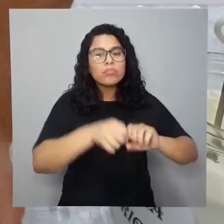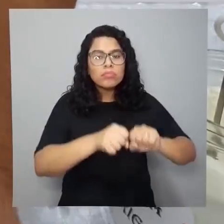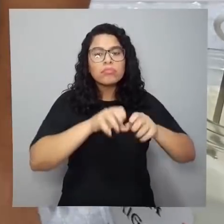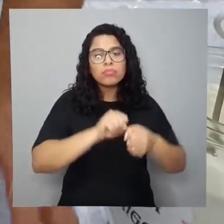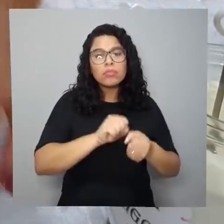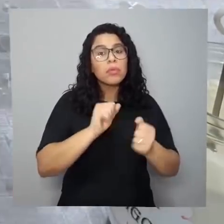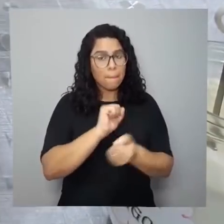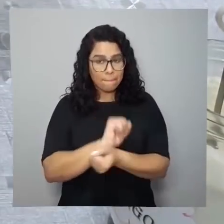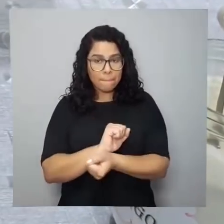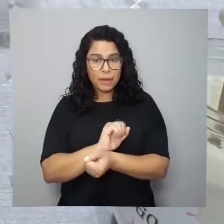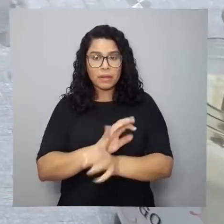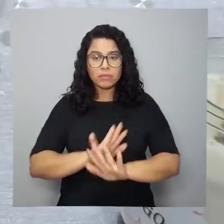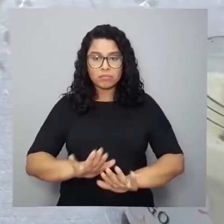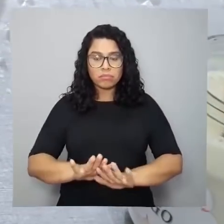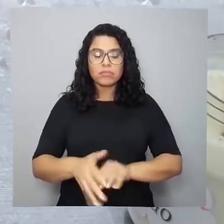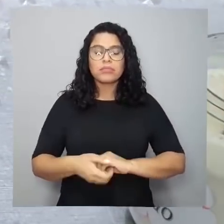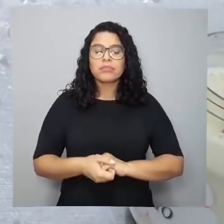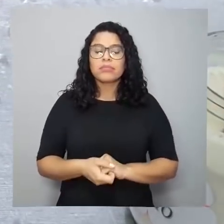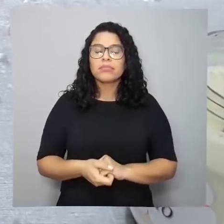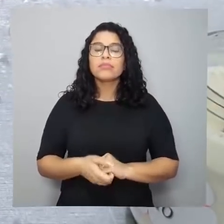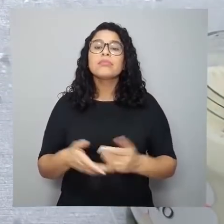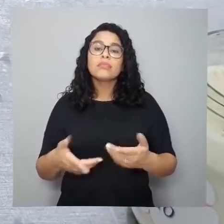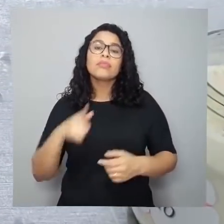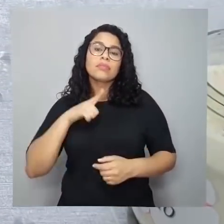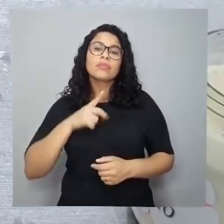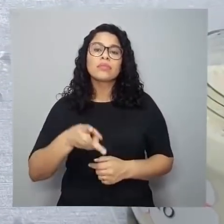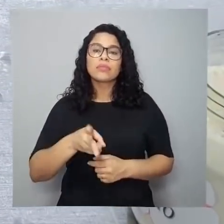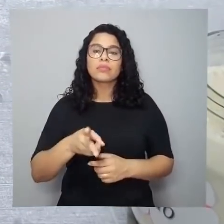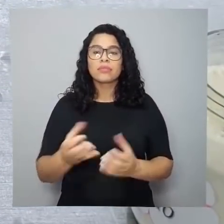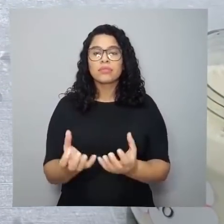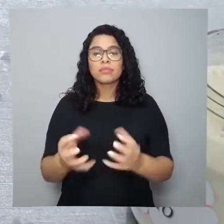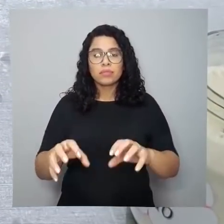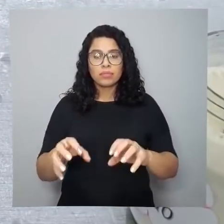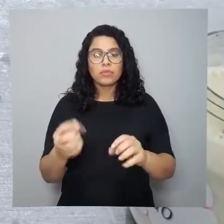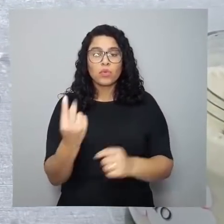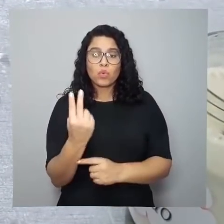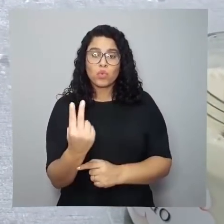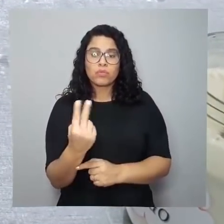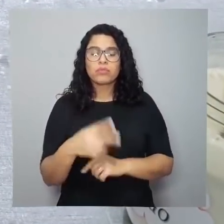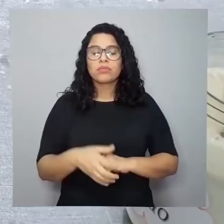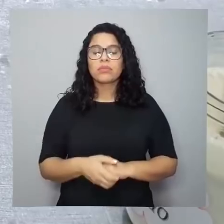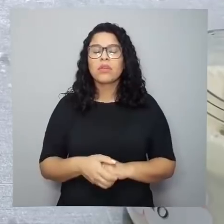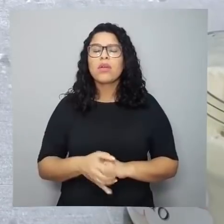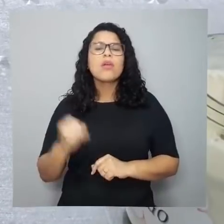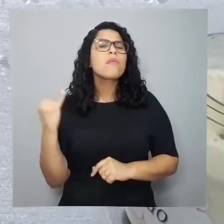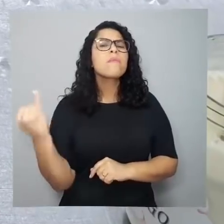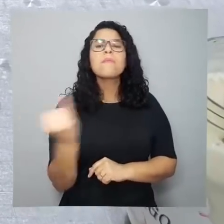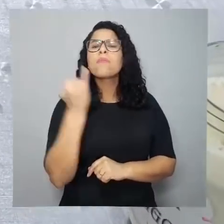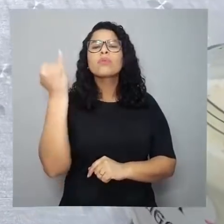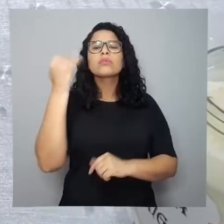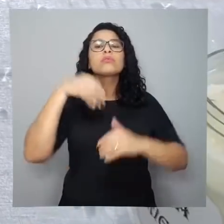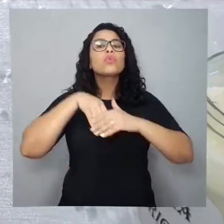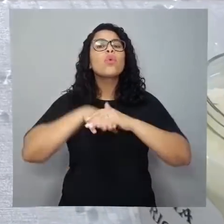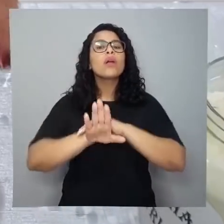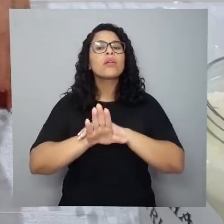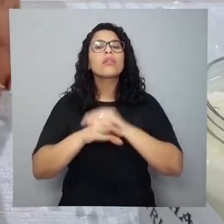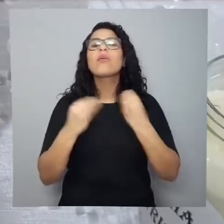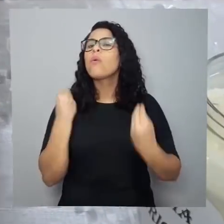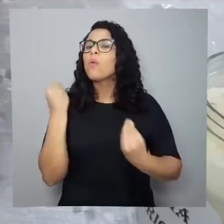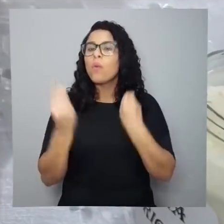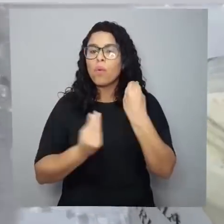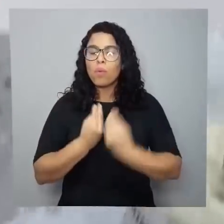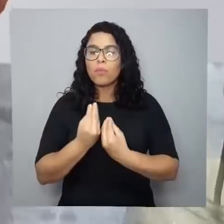senão, olha, ainda sobrou. O que é importante, a gente, na hora de guardar essa massinha?